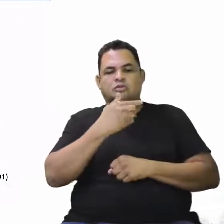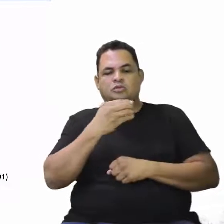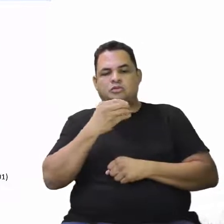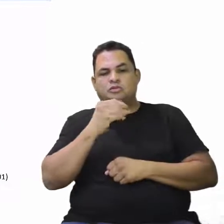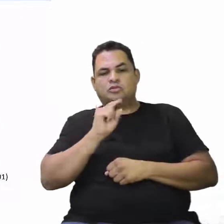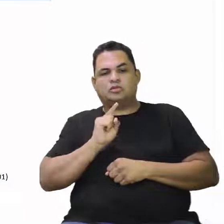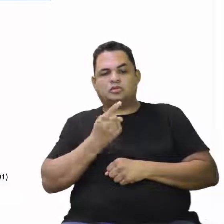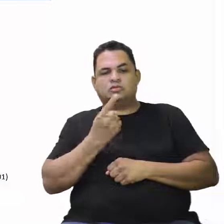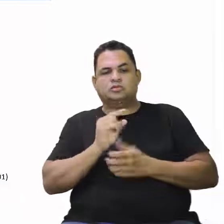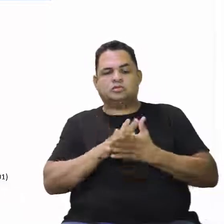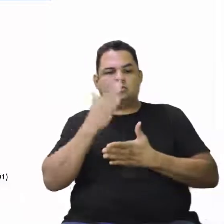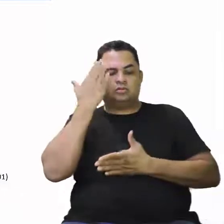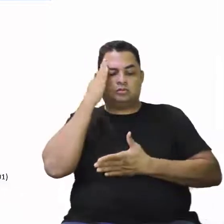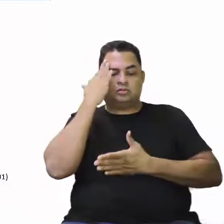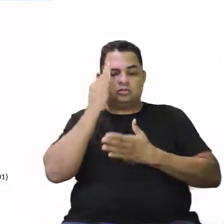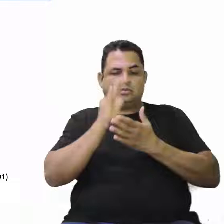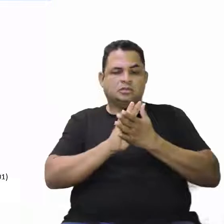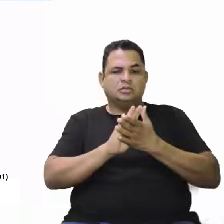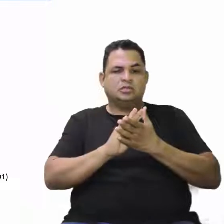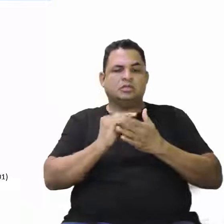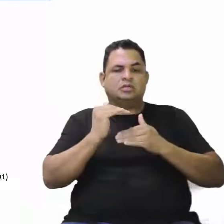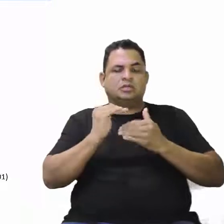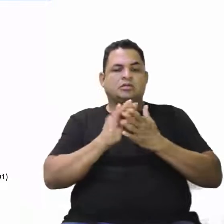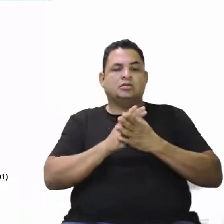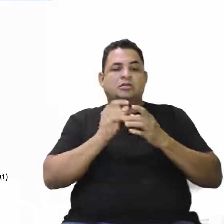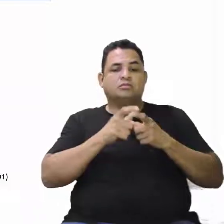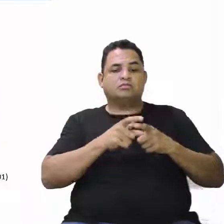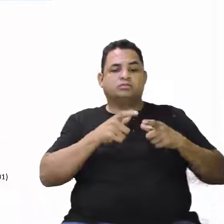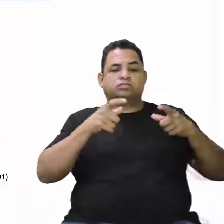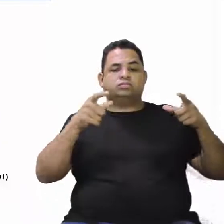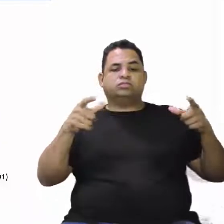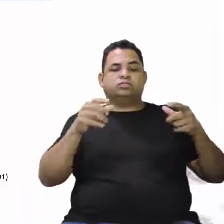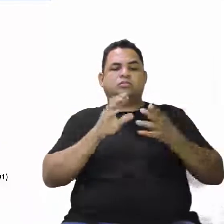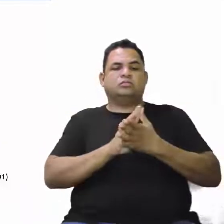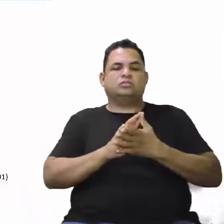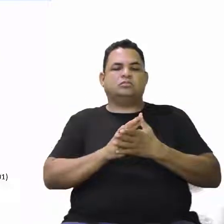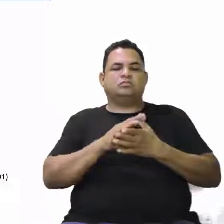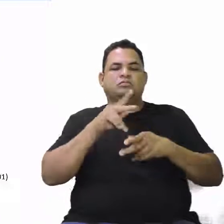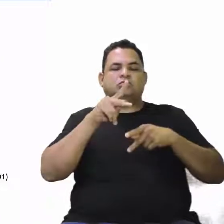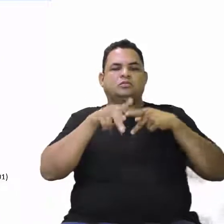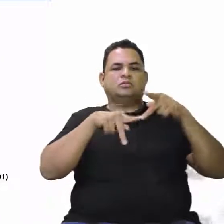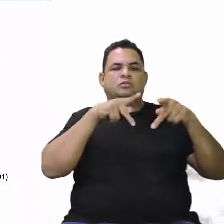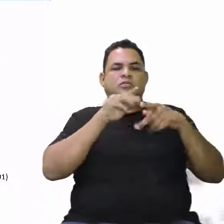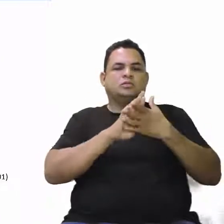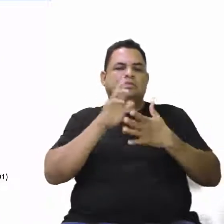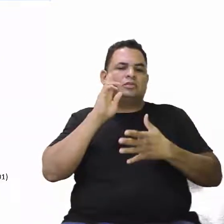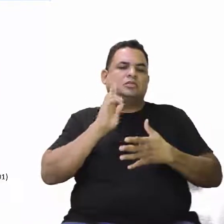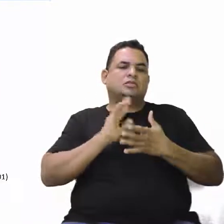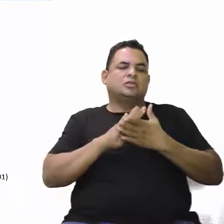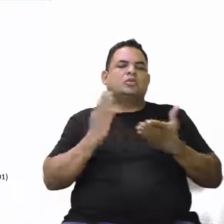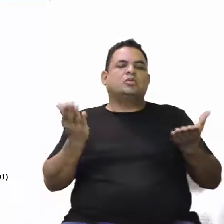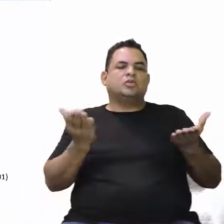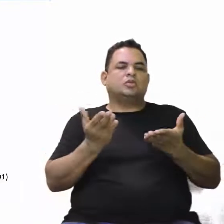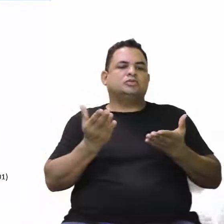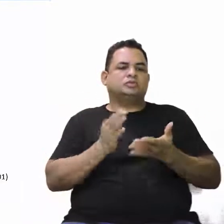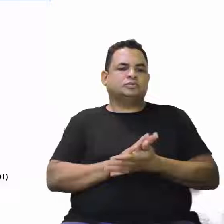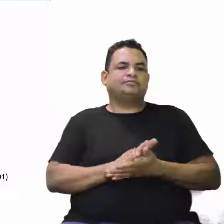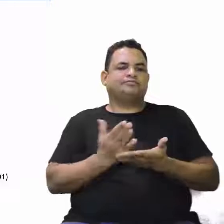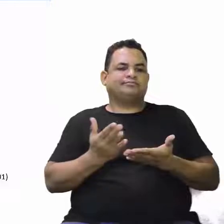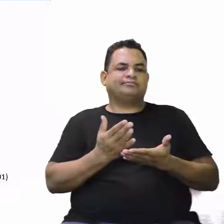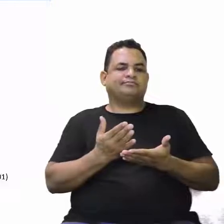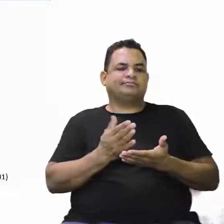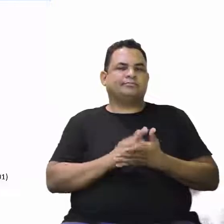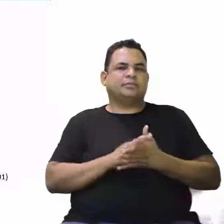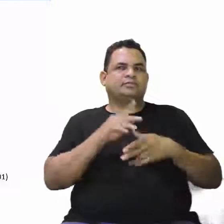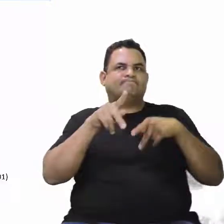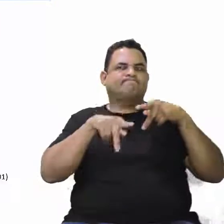poder entender a evolução da população do estado de Rondônia. E hoje, professor, ainda é jovem? Não. Hoje, a maior